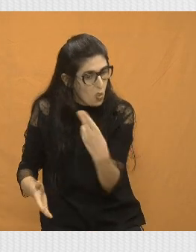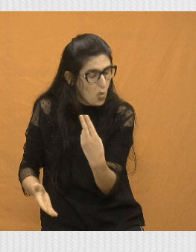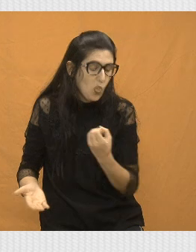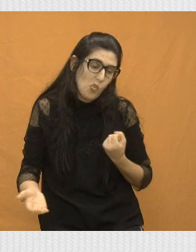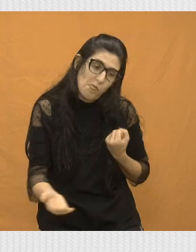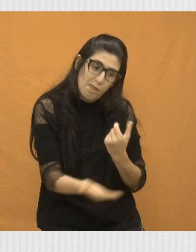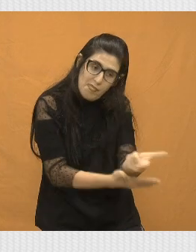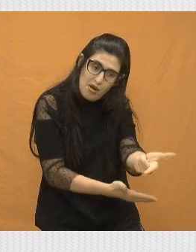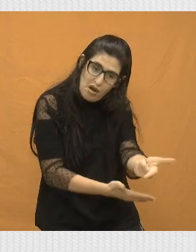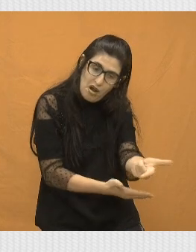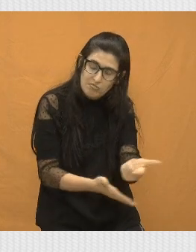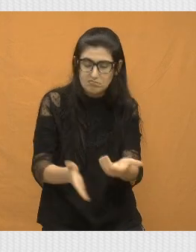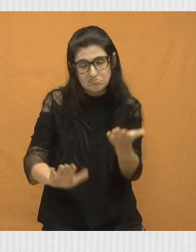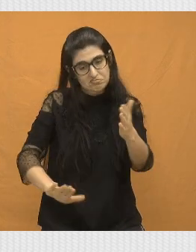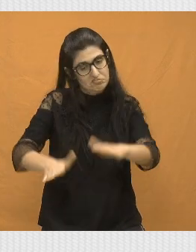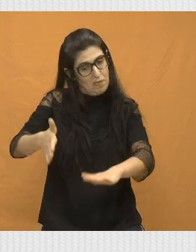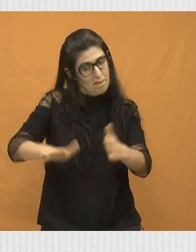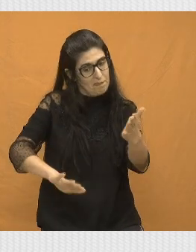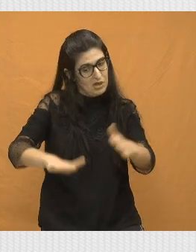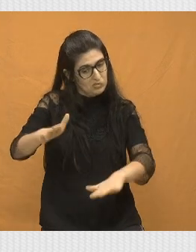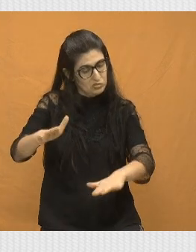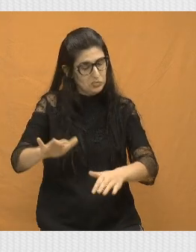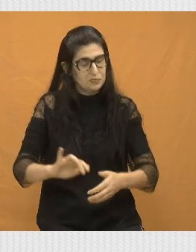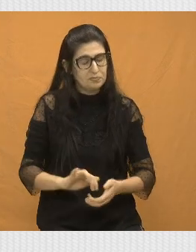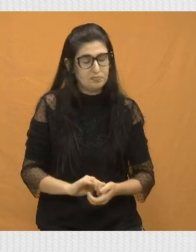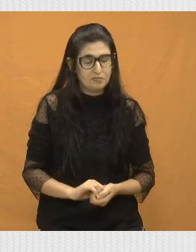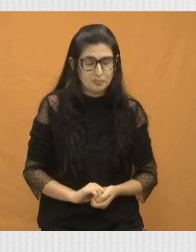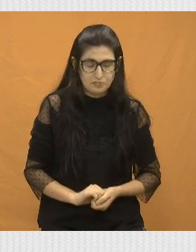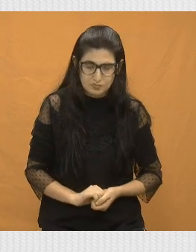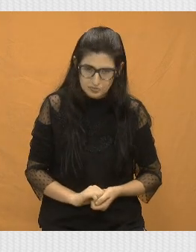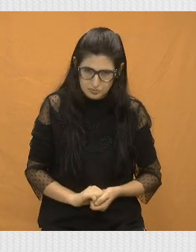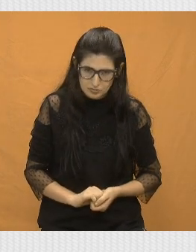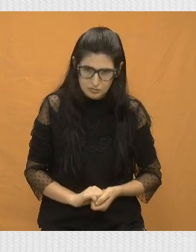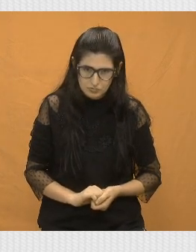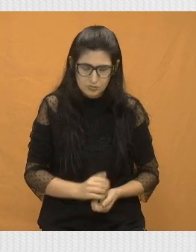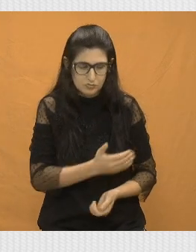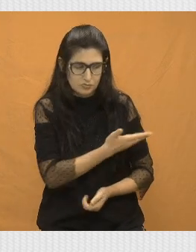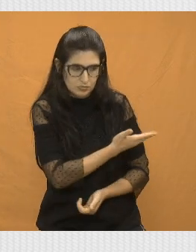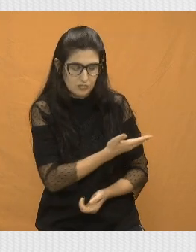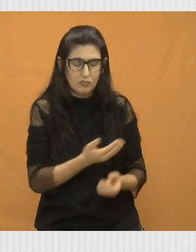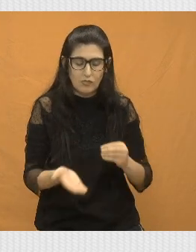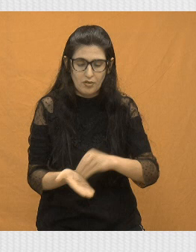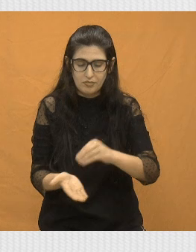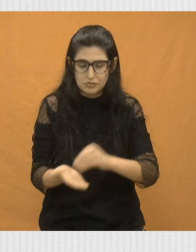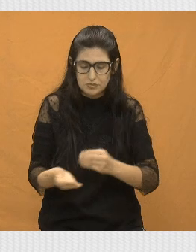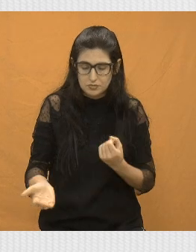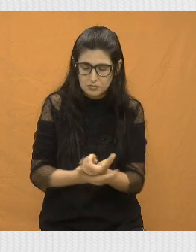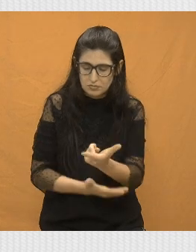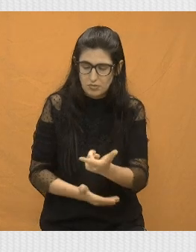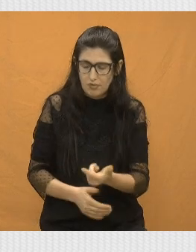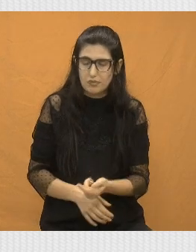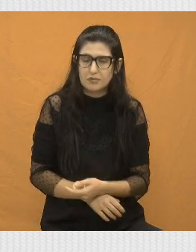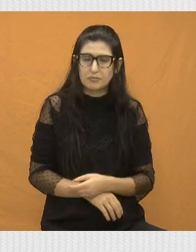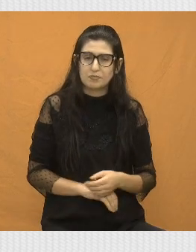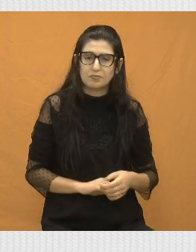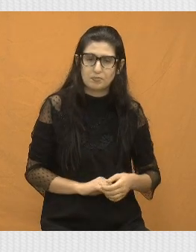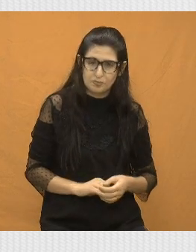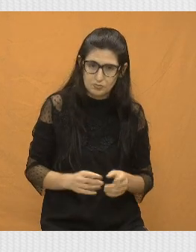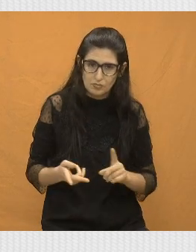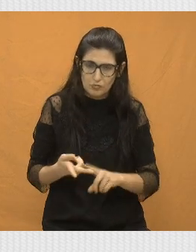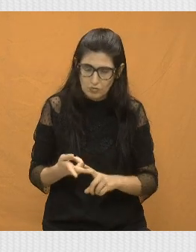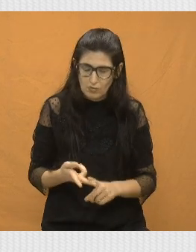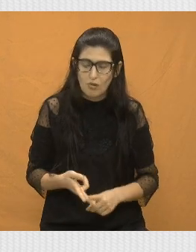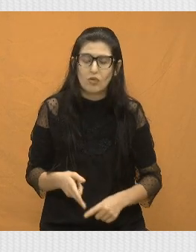por necessidade de entrega do serviço. Então esses aqui são restos a pagar processado. No